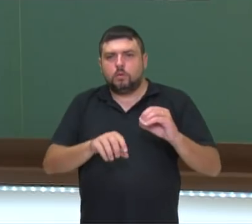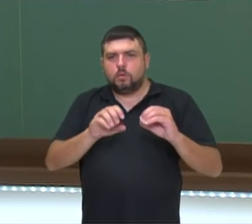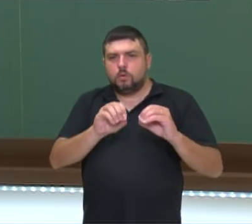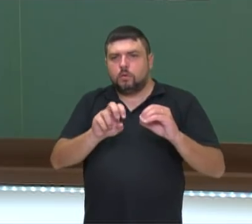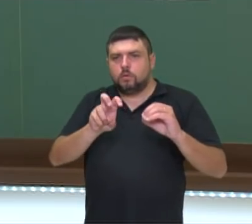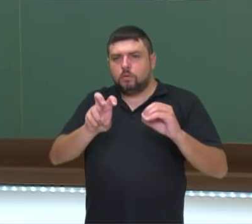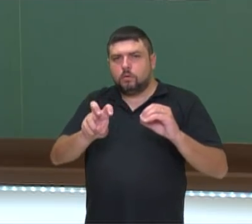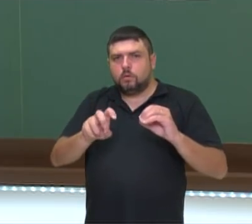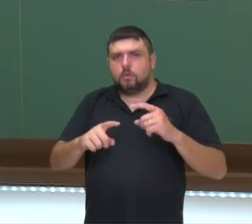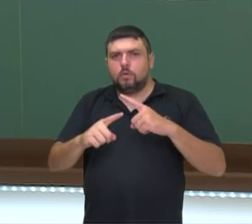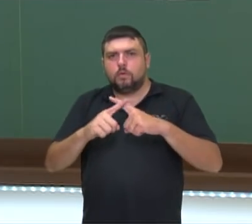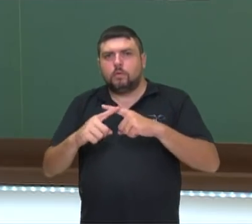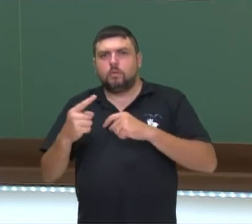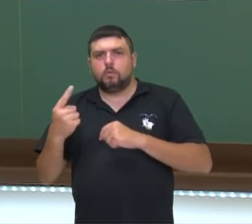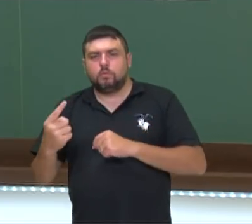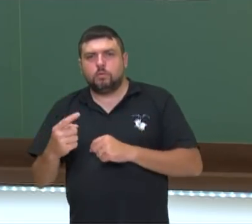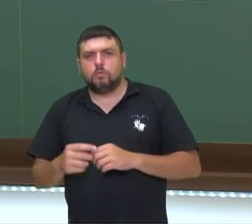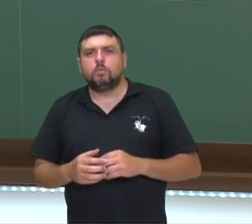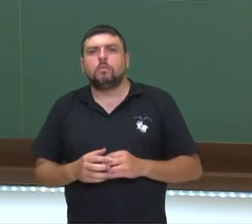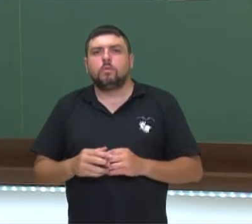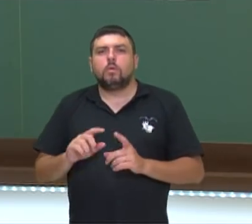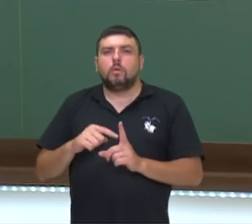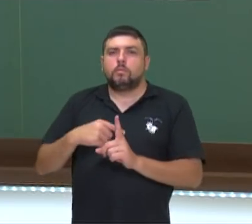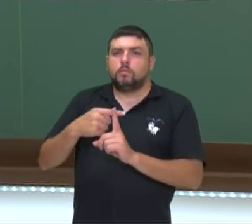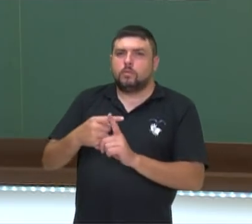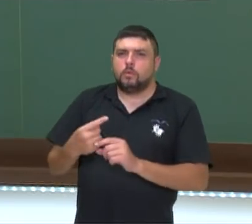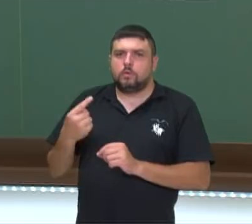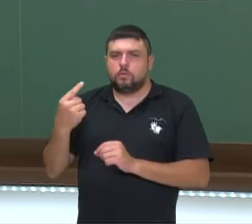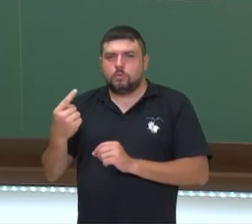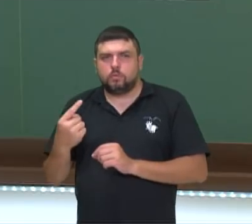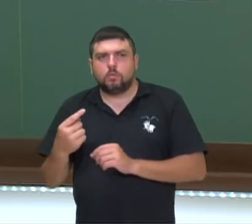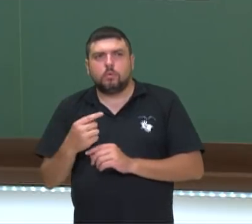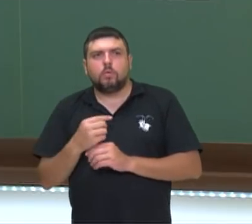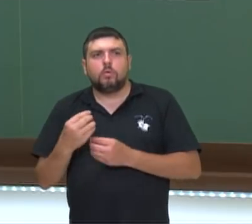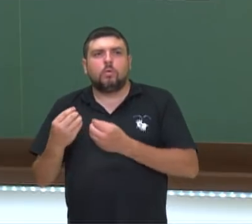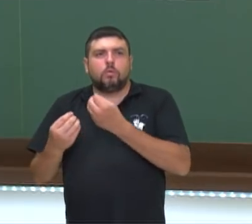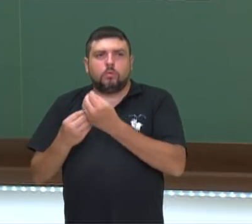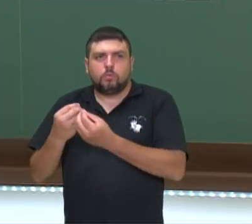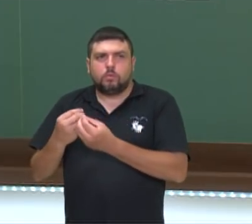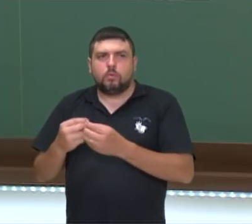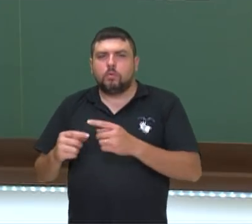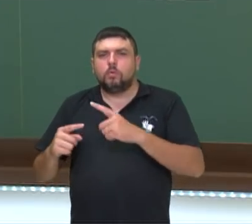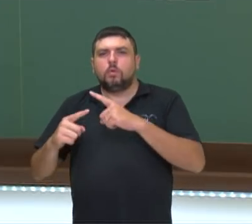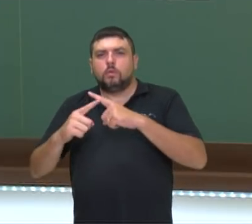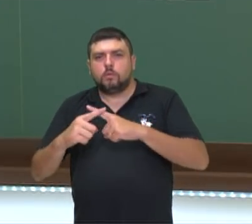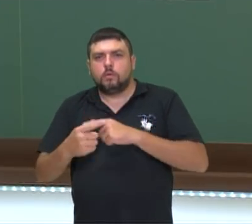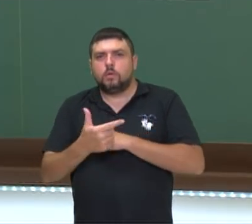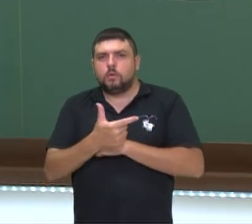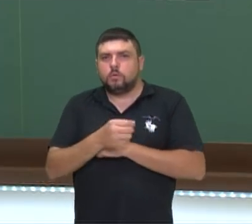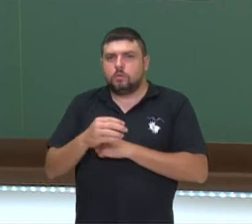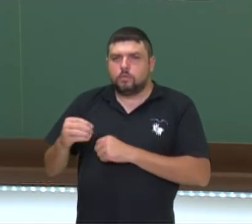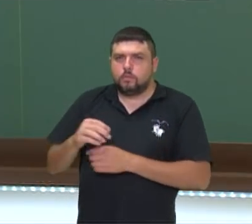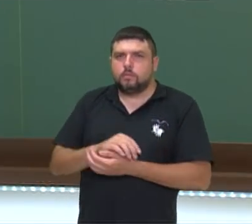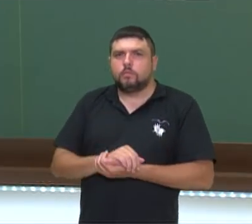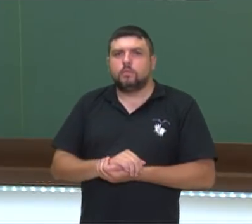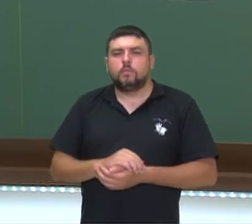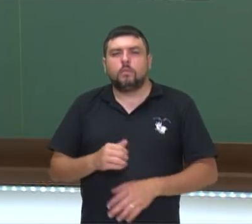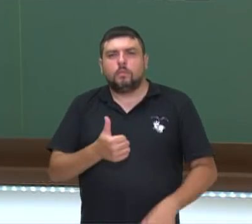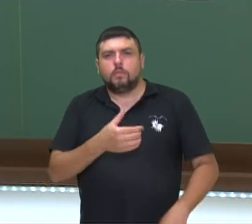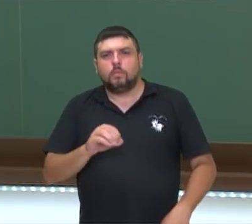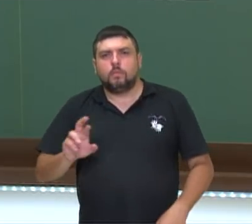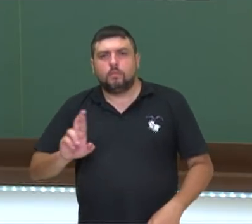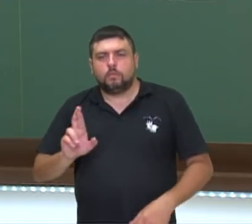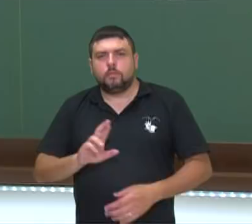5 centésimos, mais 1 dá 1, mais 0,05 vezes 200 deu R$10.